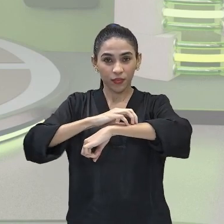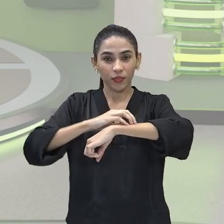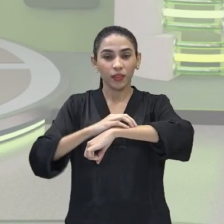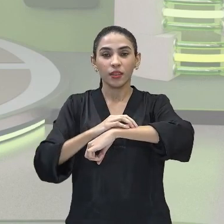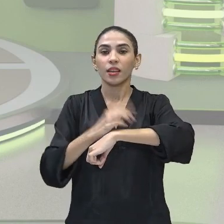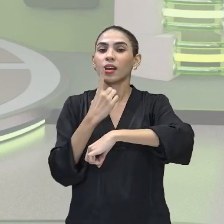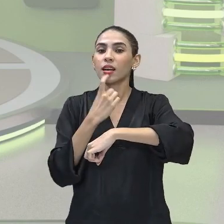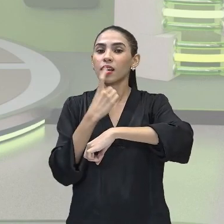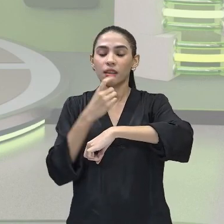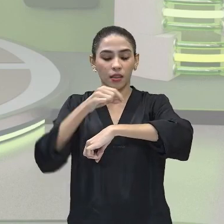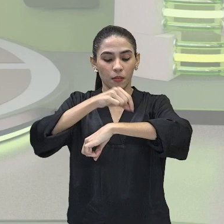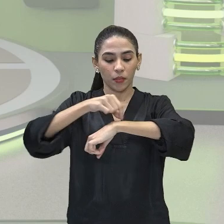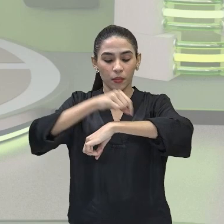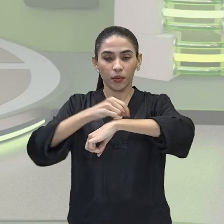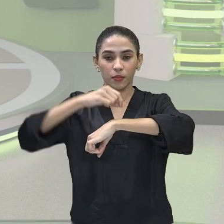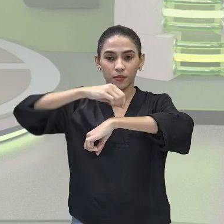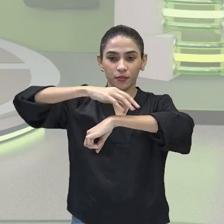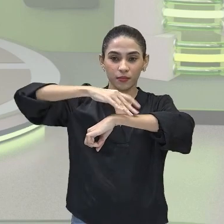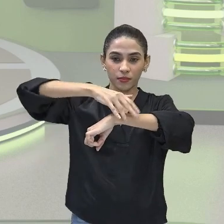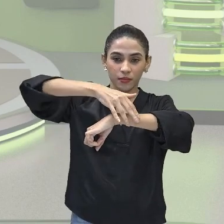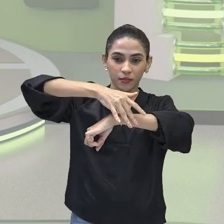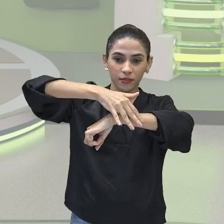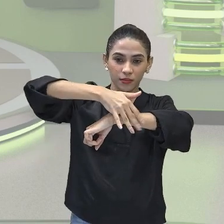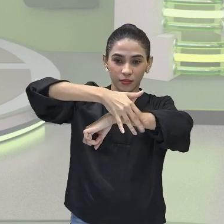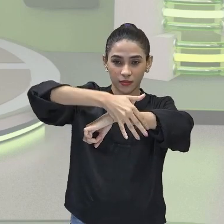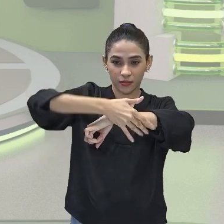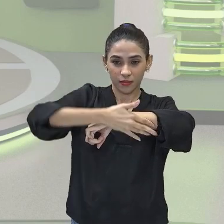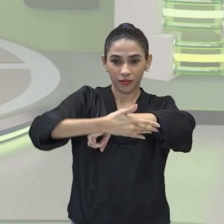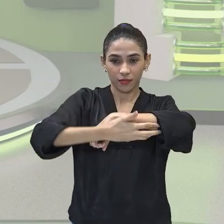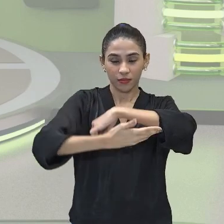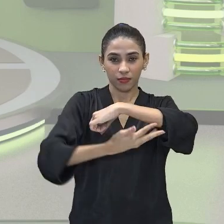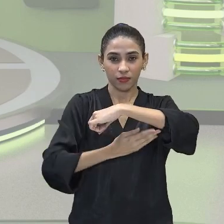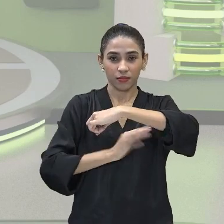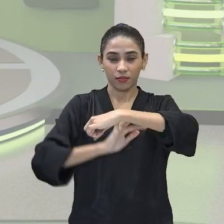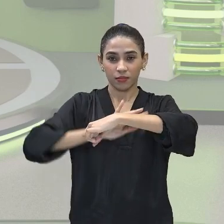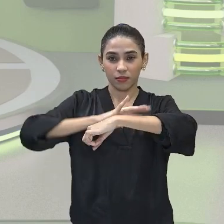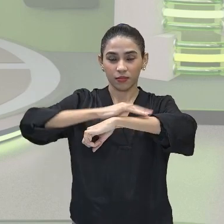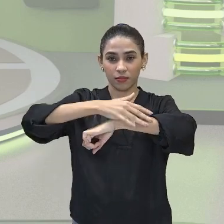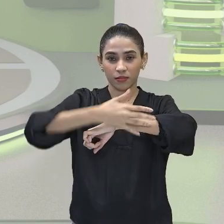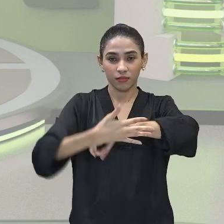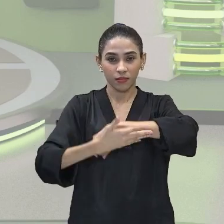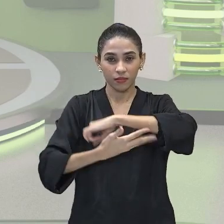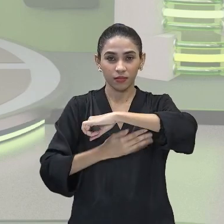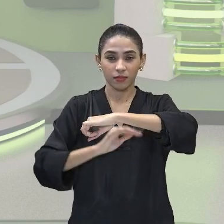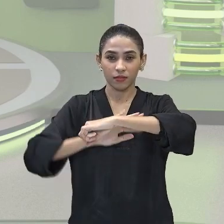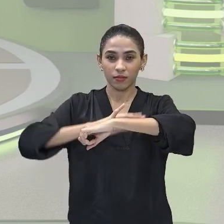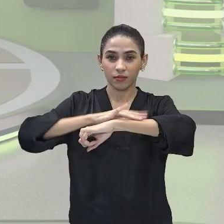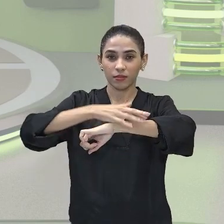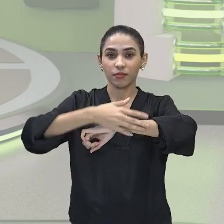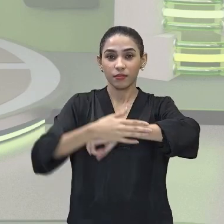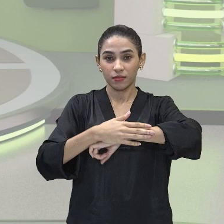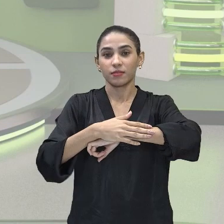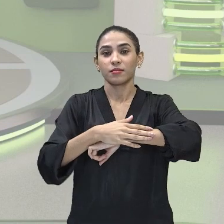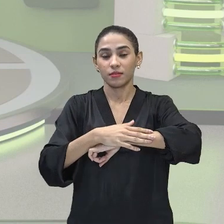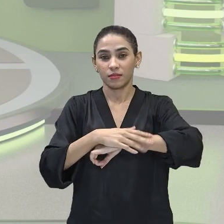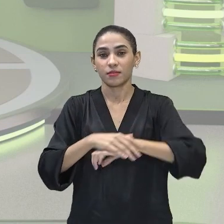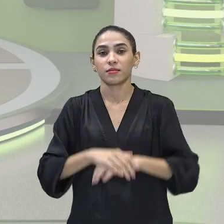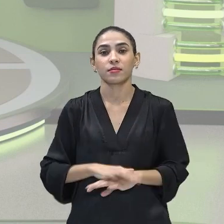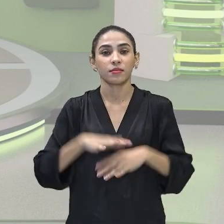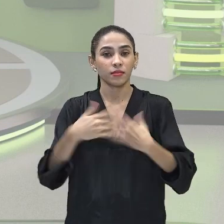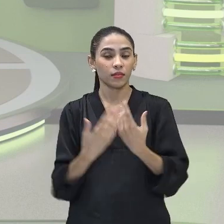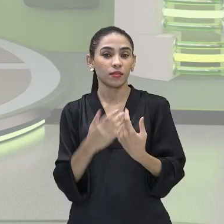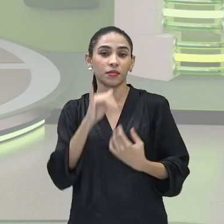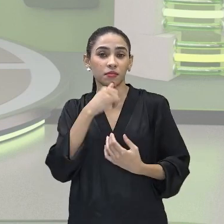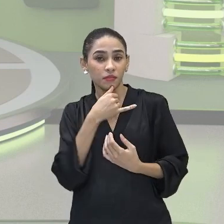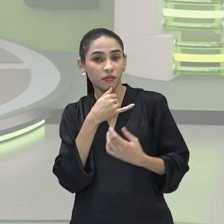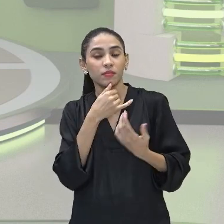dentro da ferida as fezes daquele, né, animal. E aí, dentro dessas fezes é onde está esse protozoário, né? Então, infelizmente, a